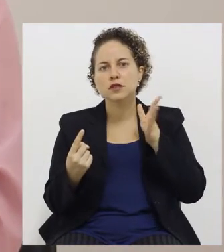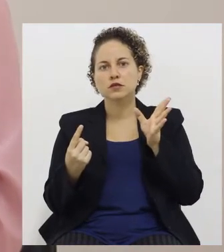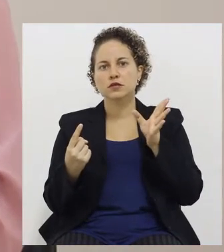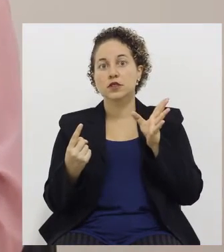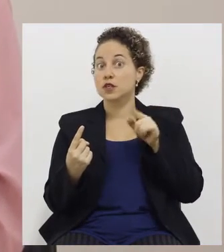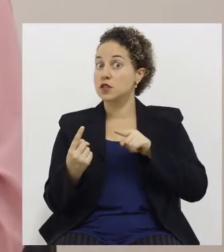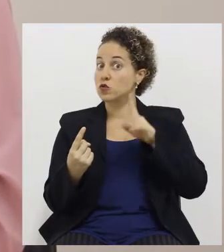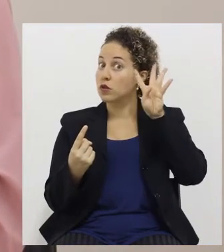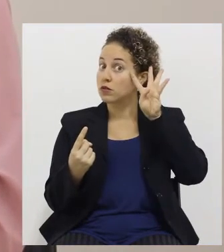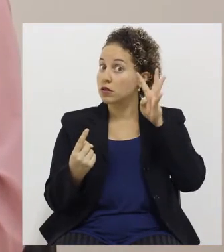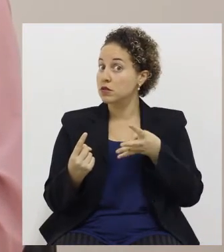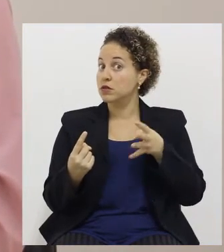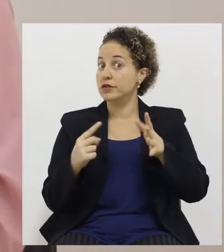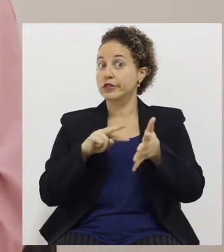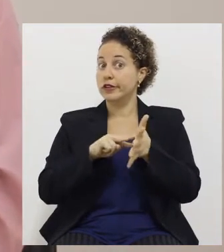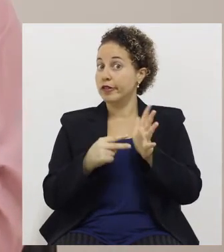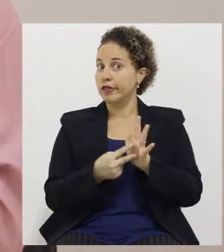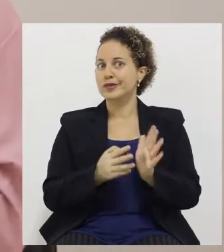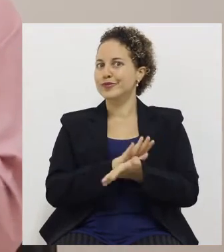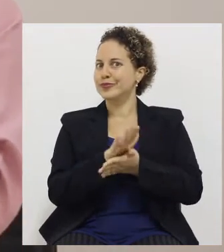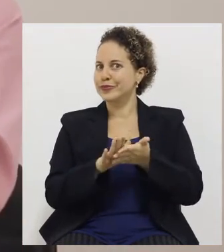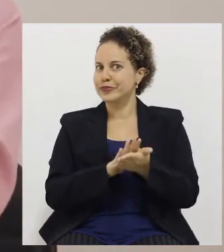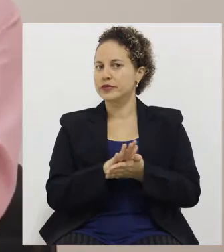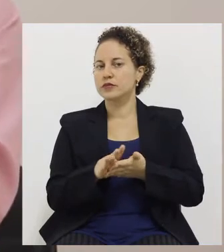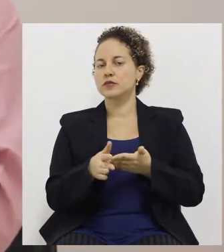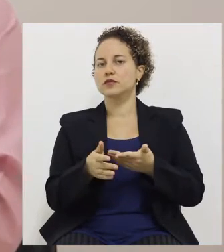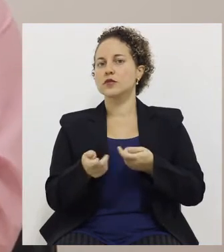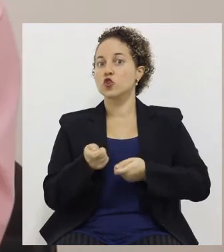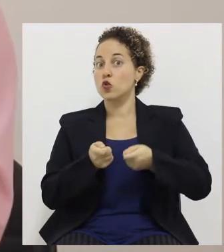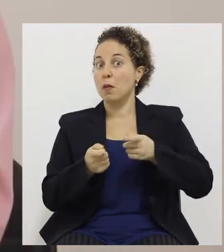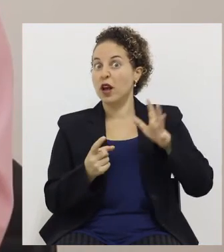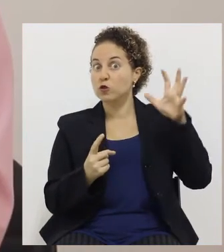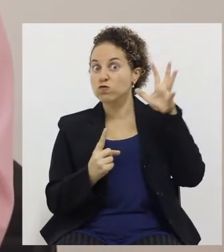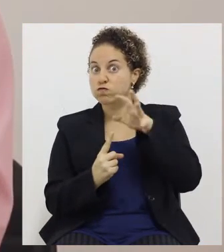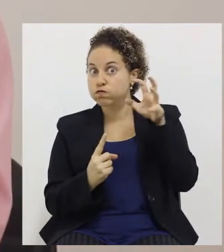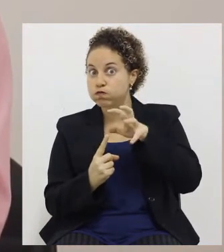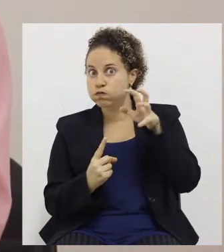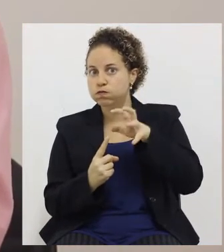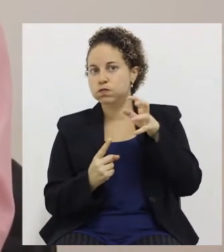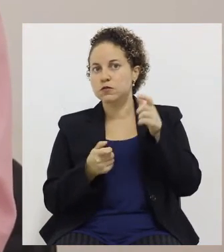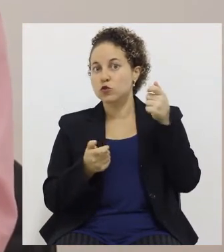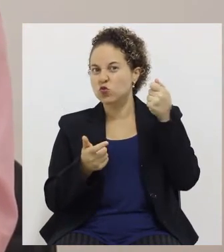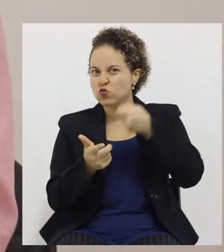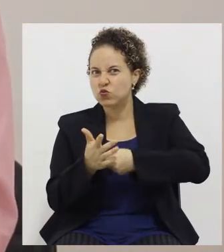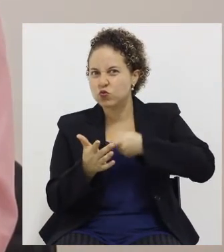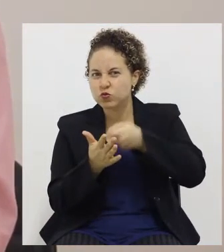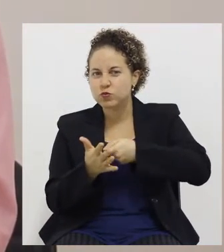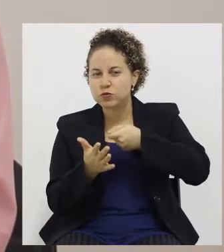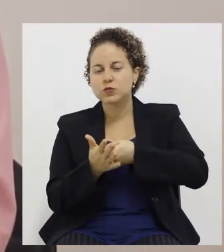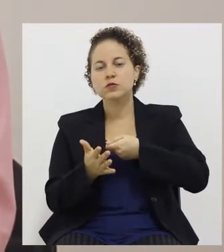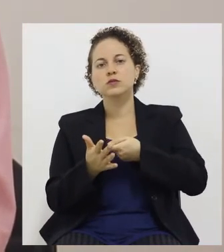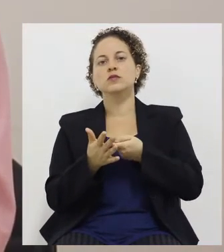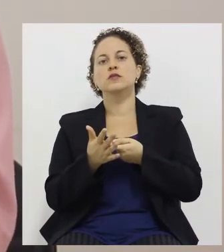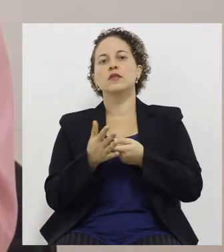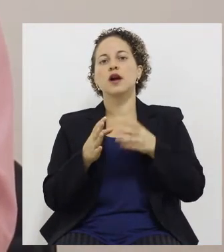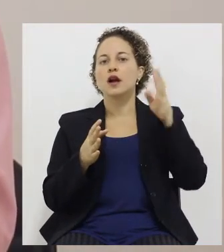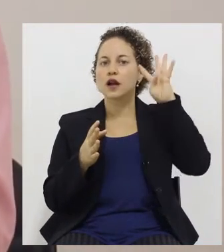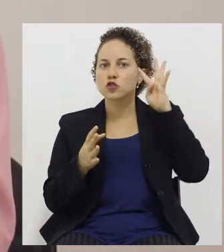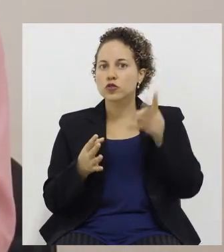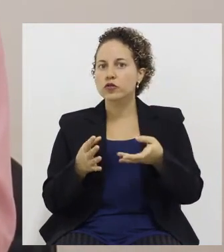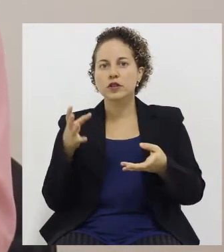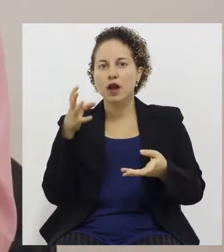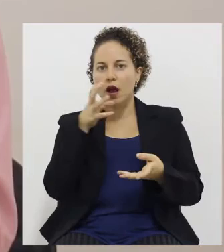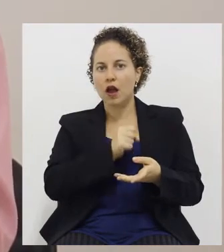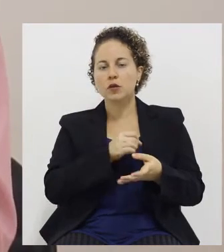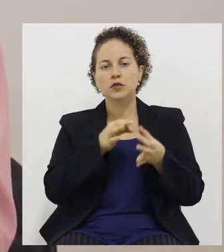não é solução para o conflito. Isso é uma maneira de administrar chamada dominação. Neste modo, a condição de resolver